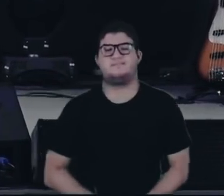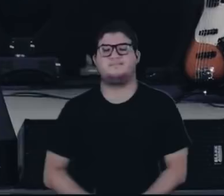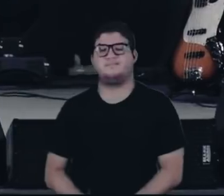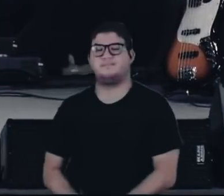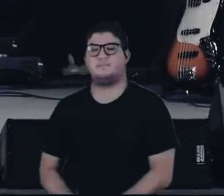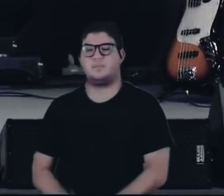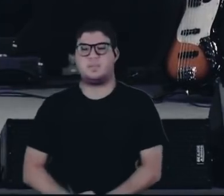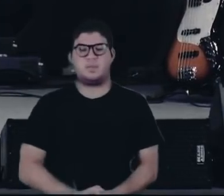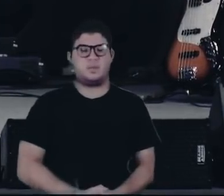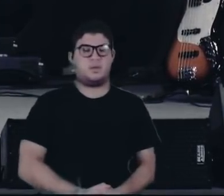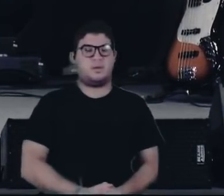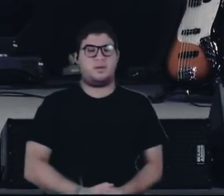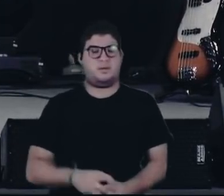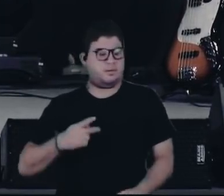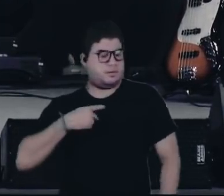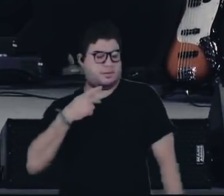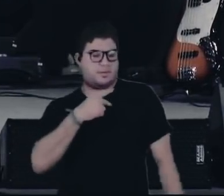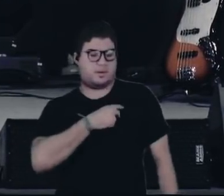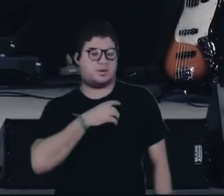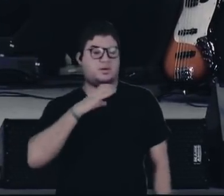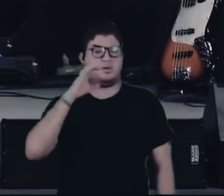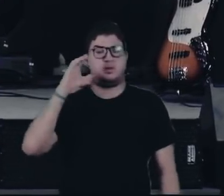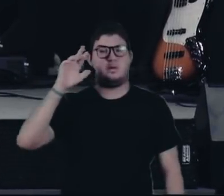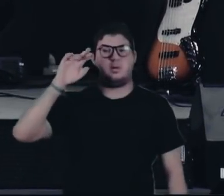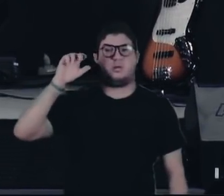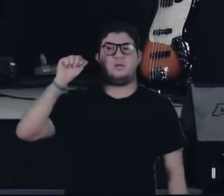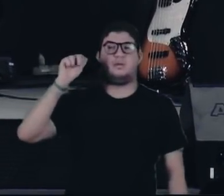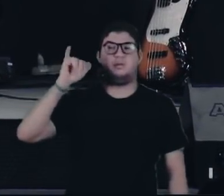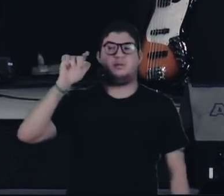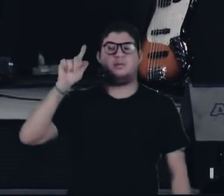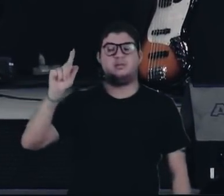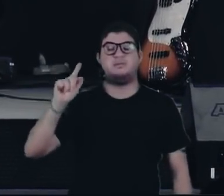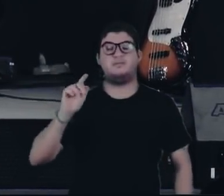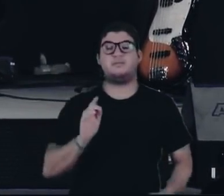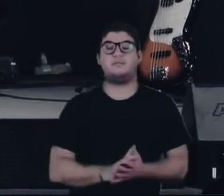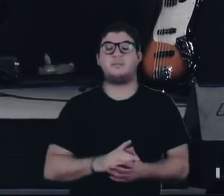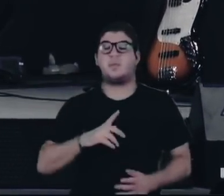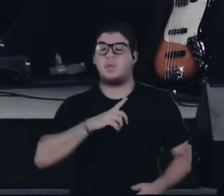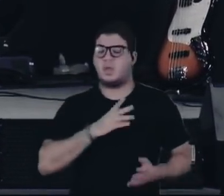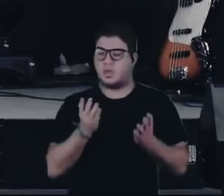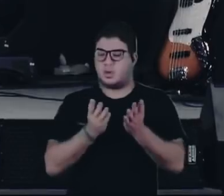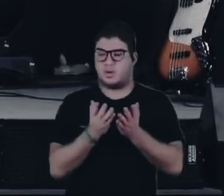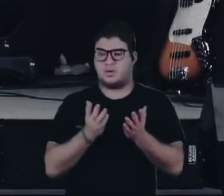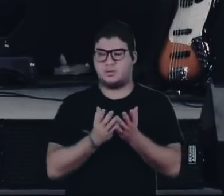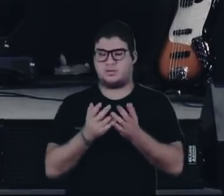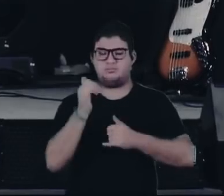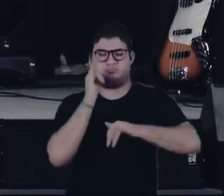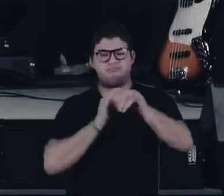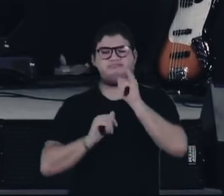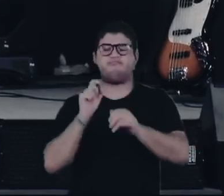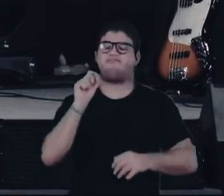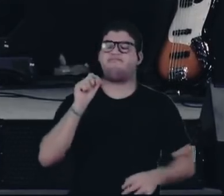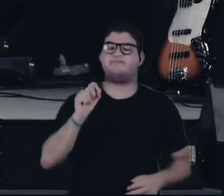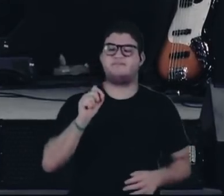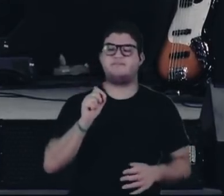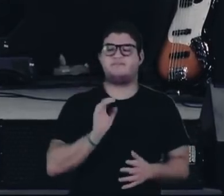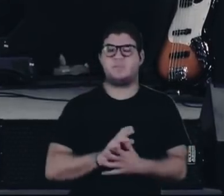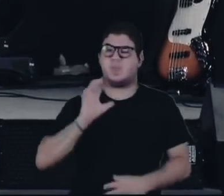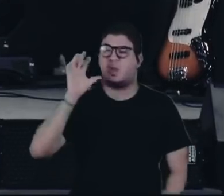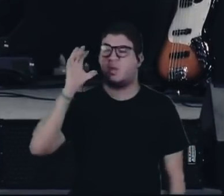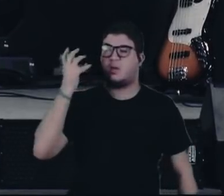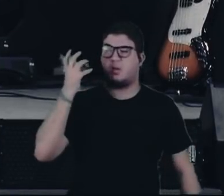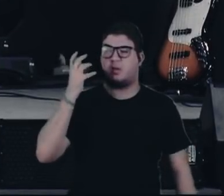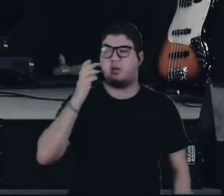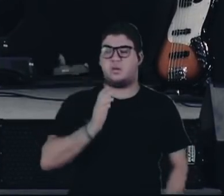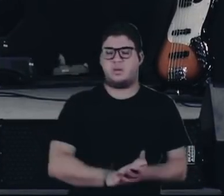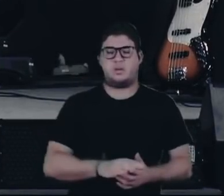O pastor Craig Groeschel tem um livro, e ele nesse livro fala sobre decisões que